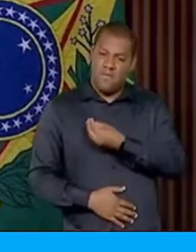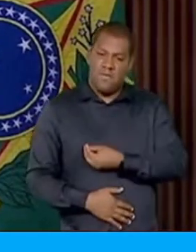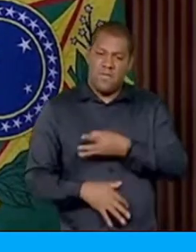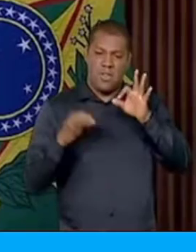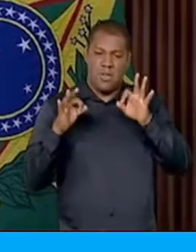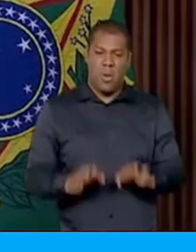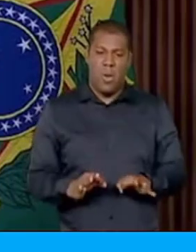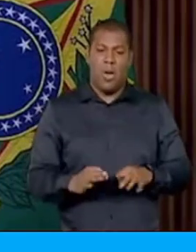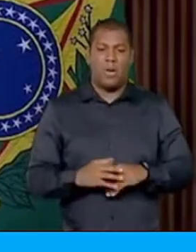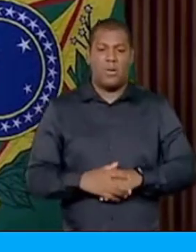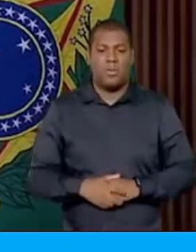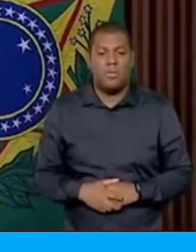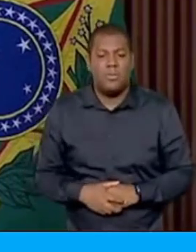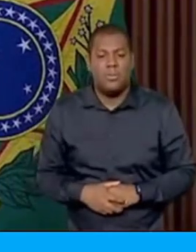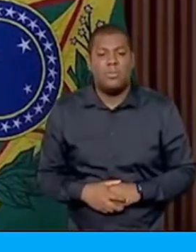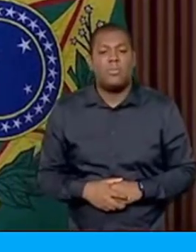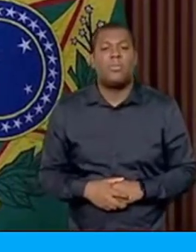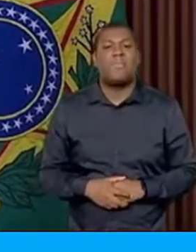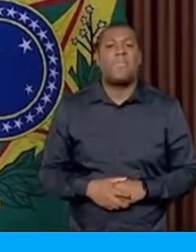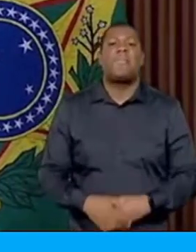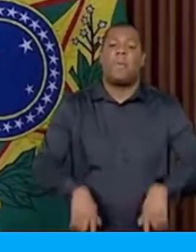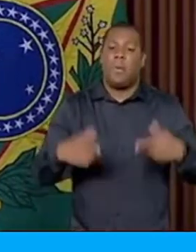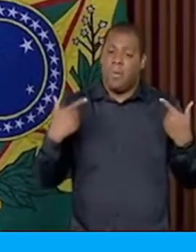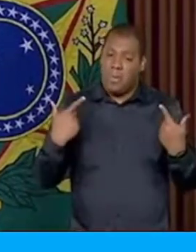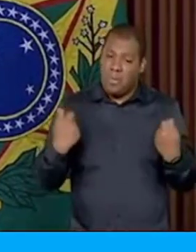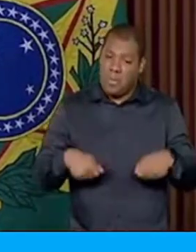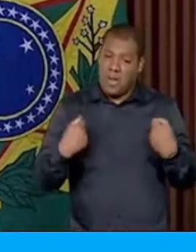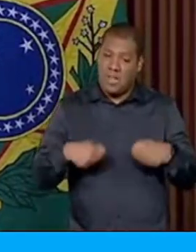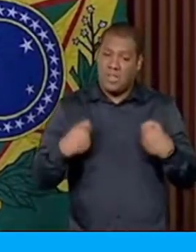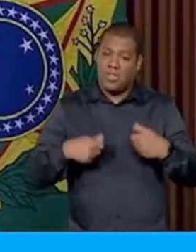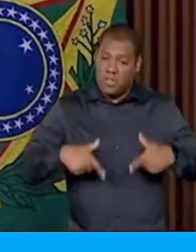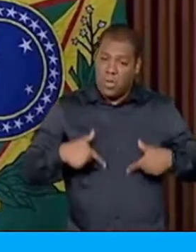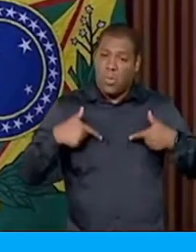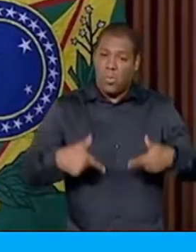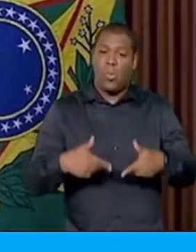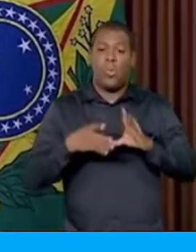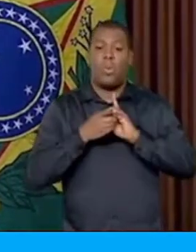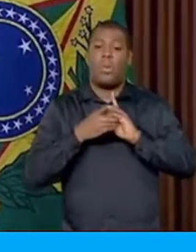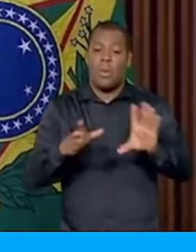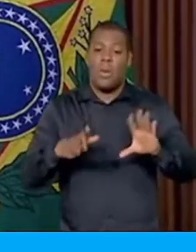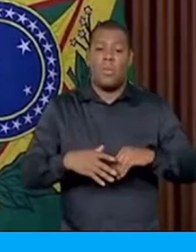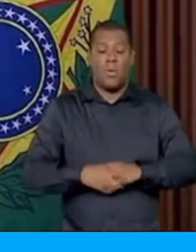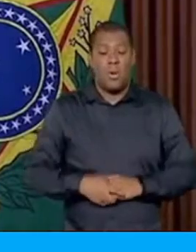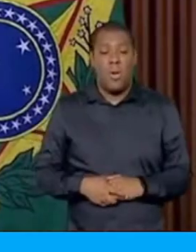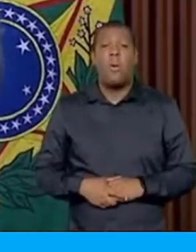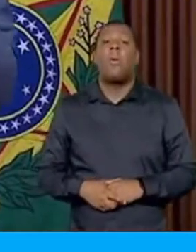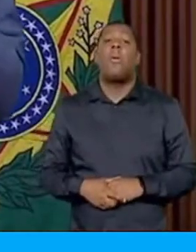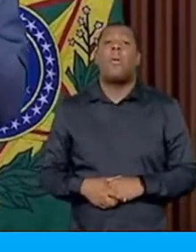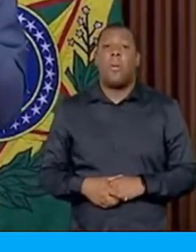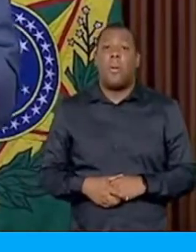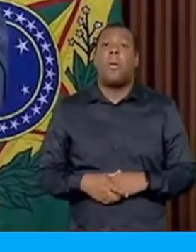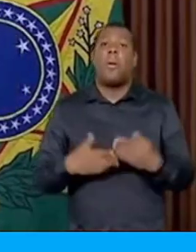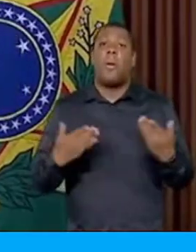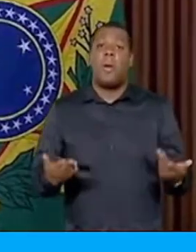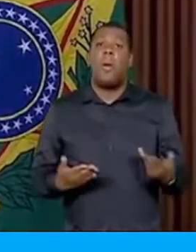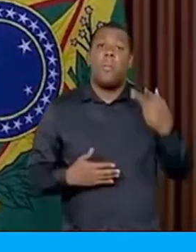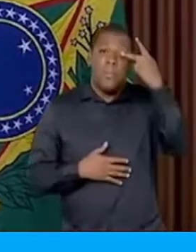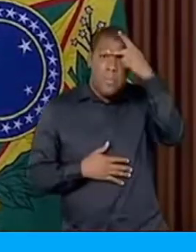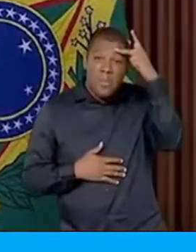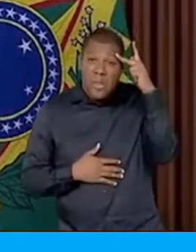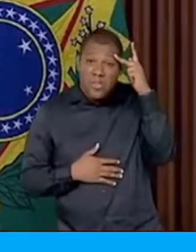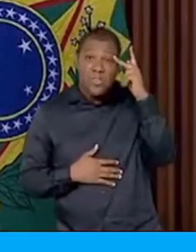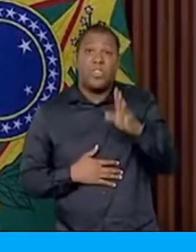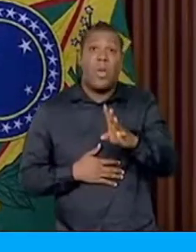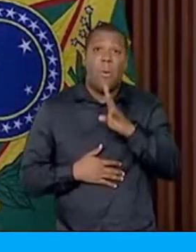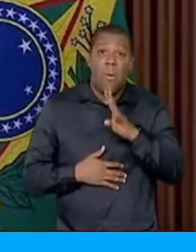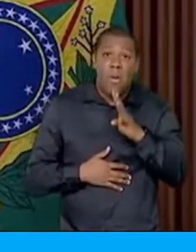decente é a gente consolidar o processo democrático e fazer as pessoas compreenderem o quanto a democracia é importante